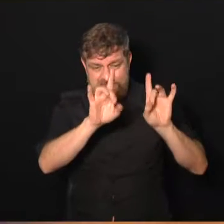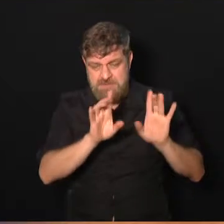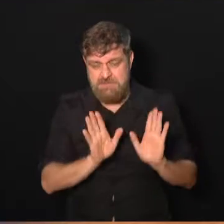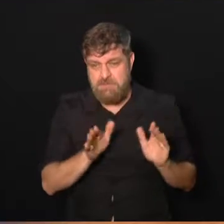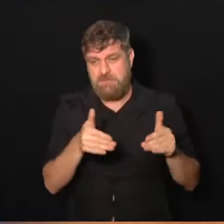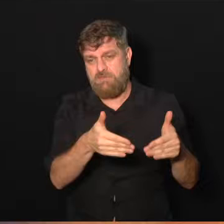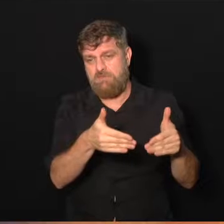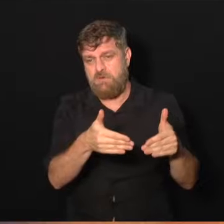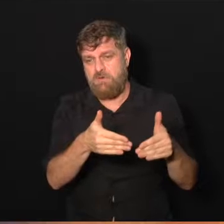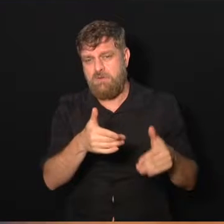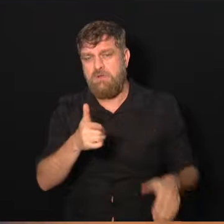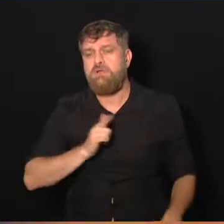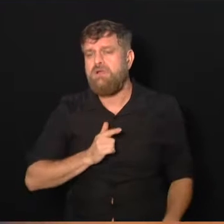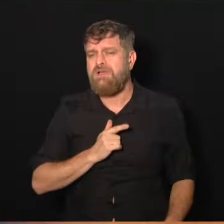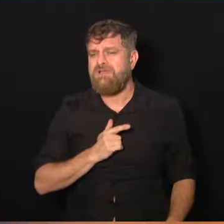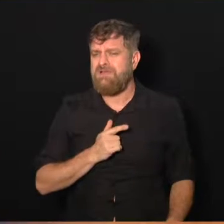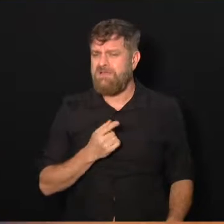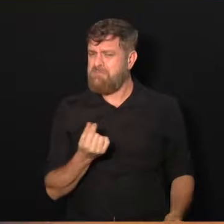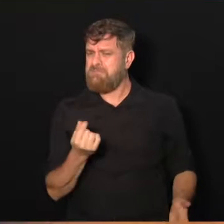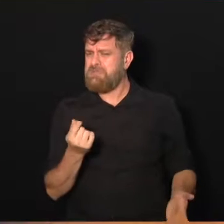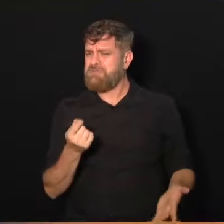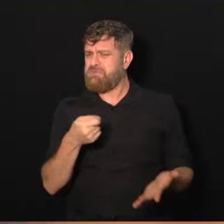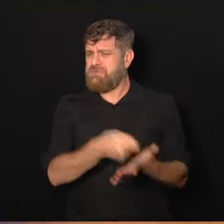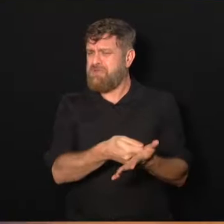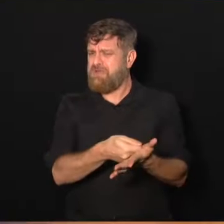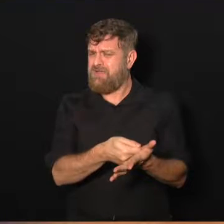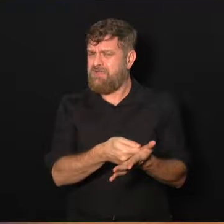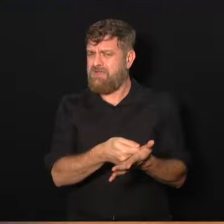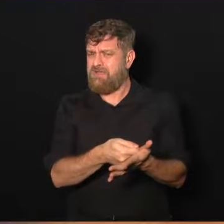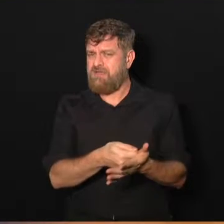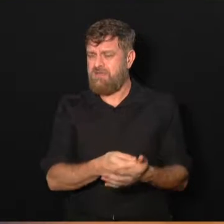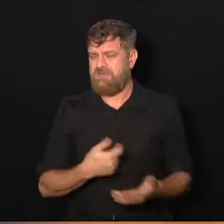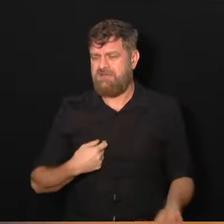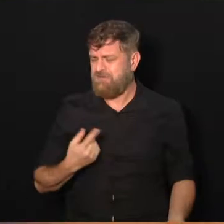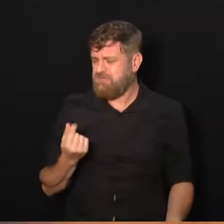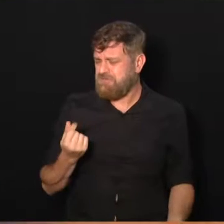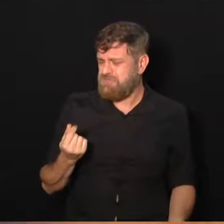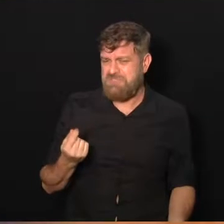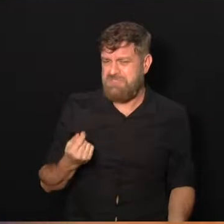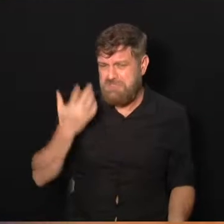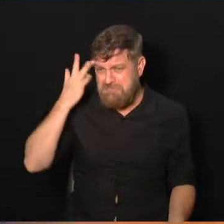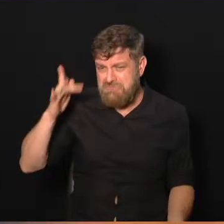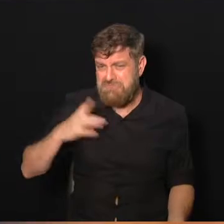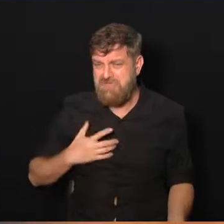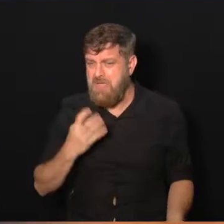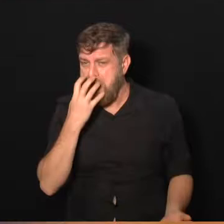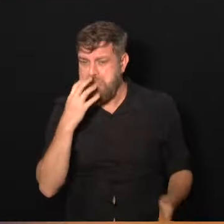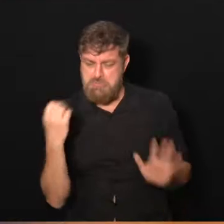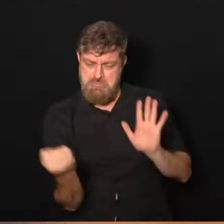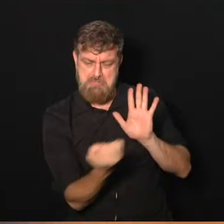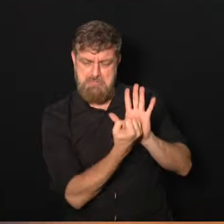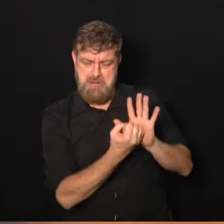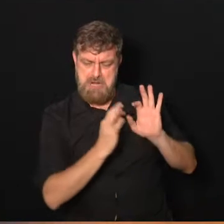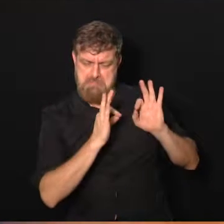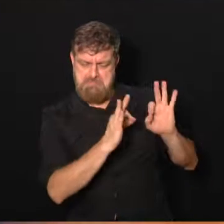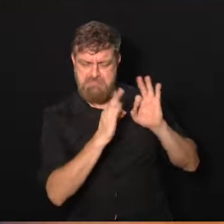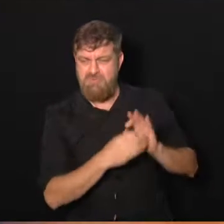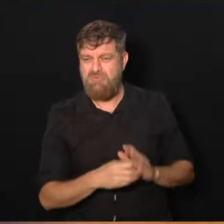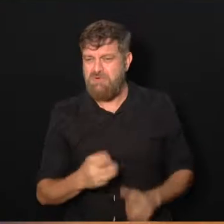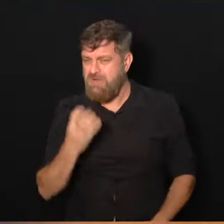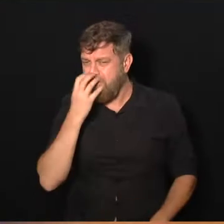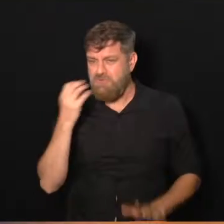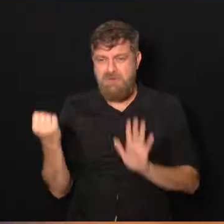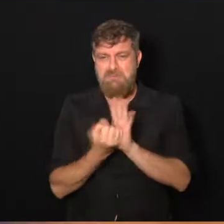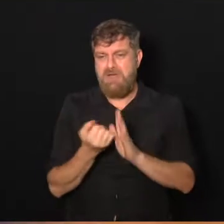sentido de que preço, né? Preço, e para mim pouco importa se o cachorro é de raça ou não é de raça, é um ser